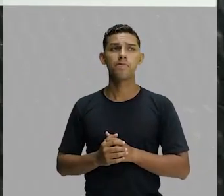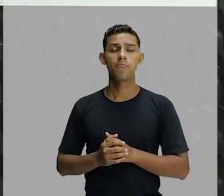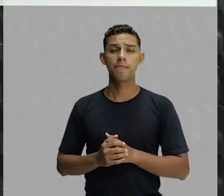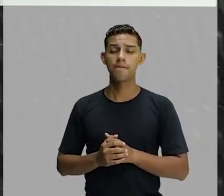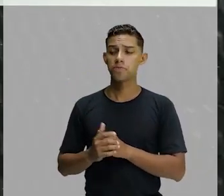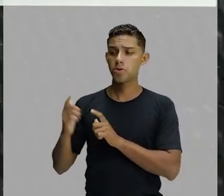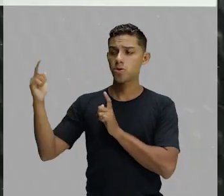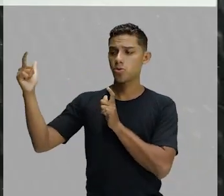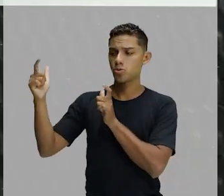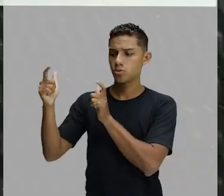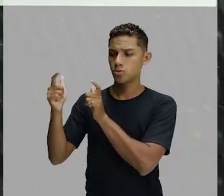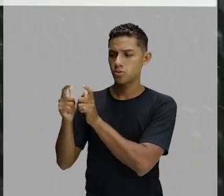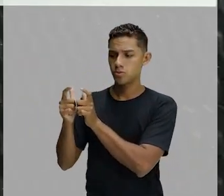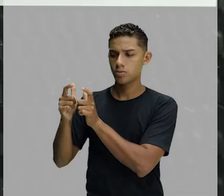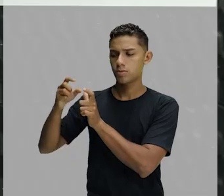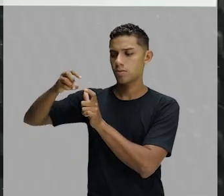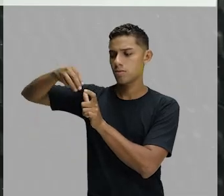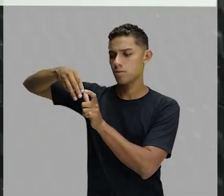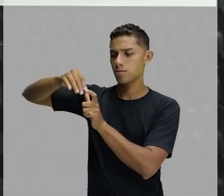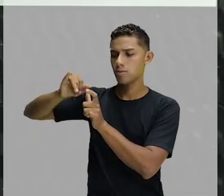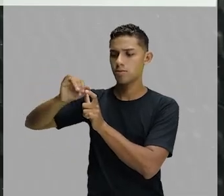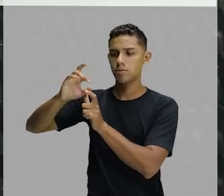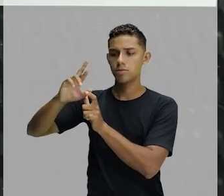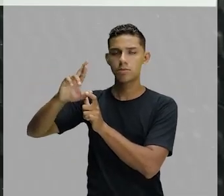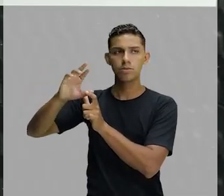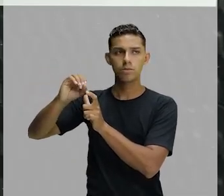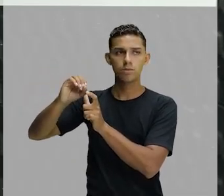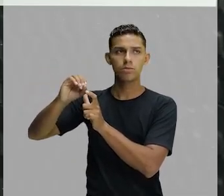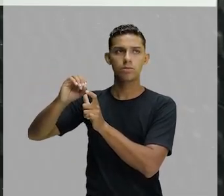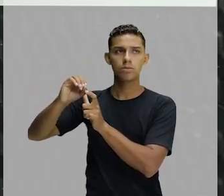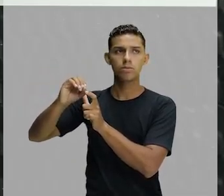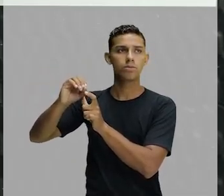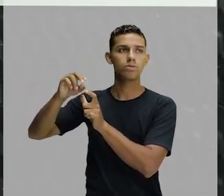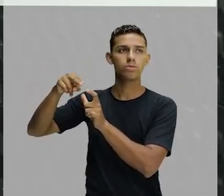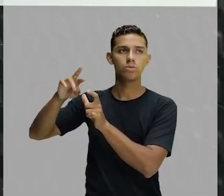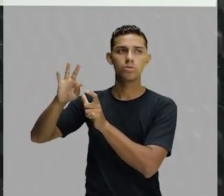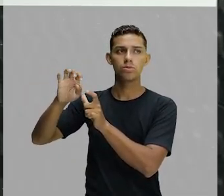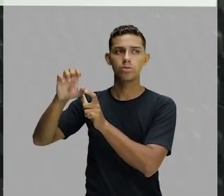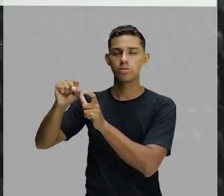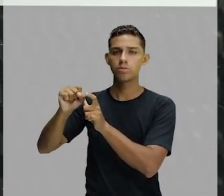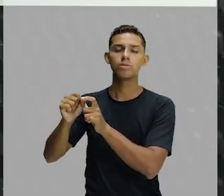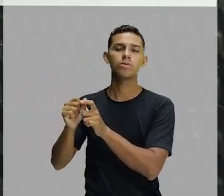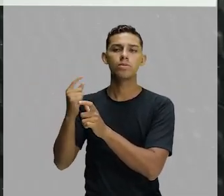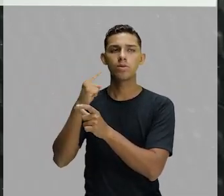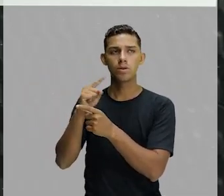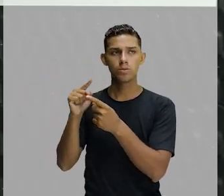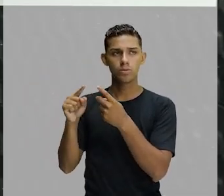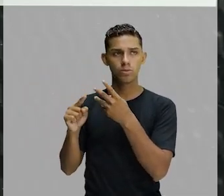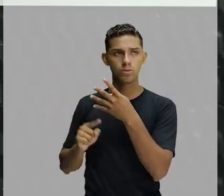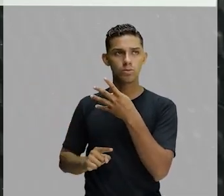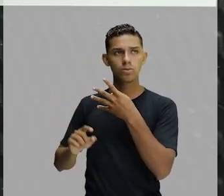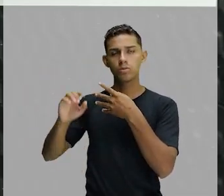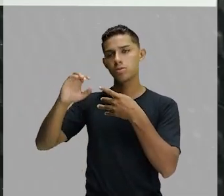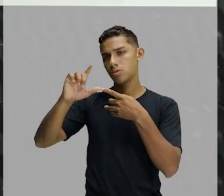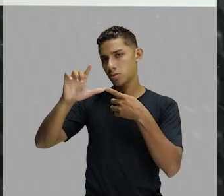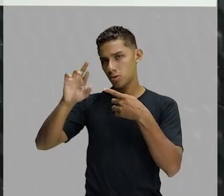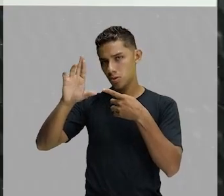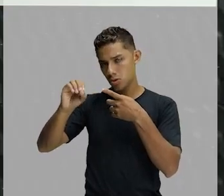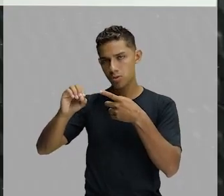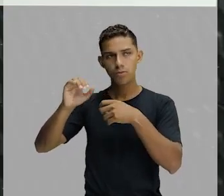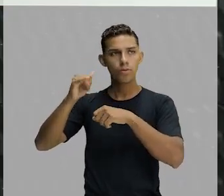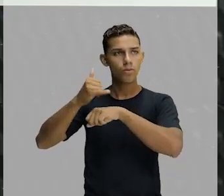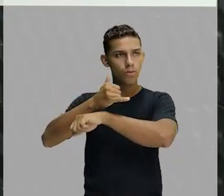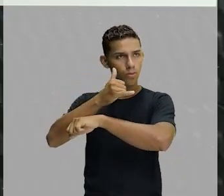os micronutrientes? Micronutrientes eu cito aqui o cloro, o ferro, o boro, o manganês, o sódio, o zinco,